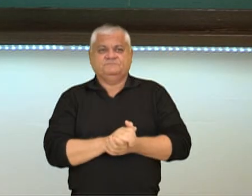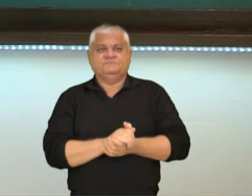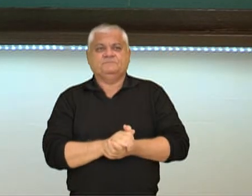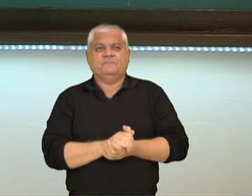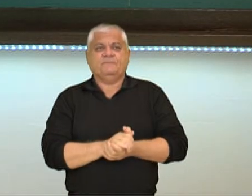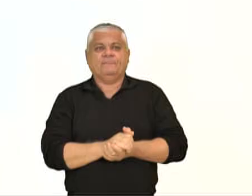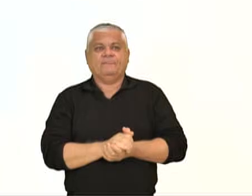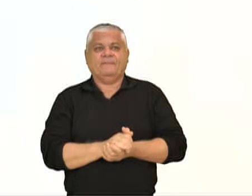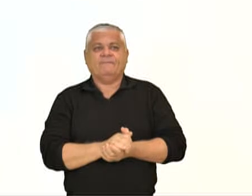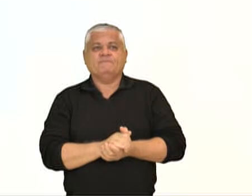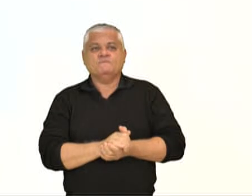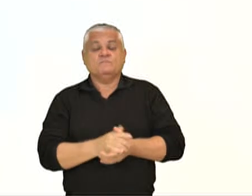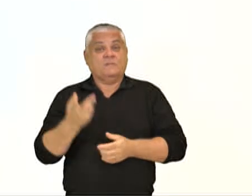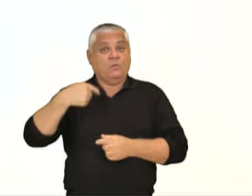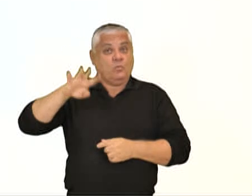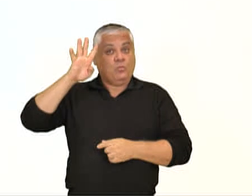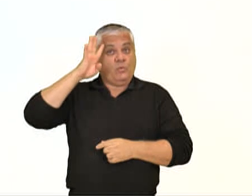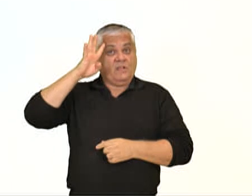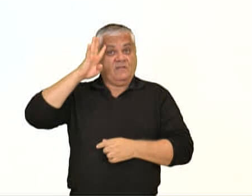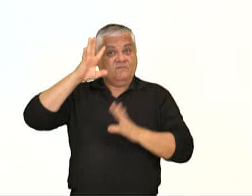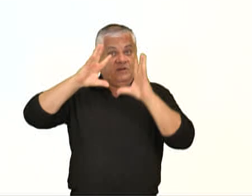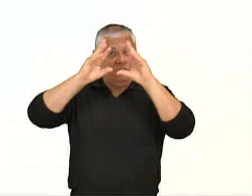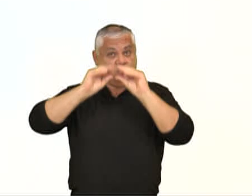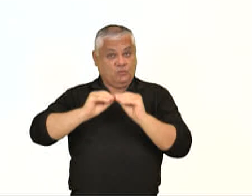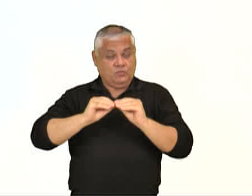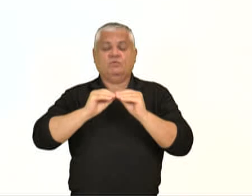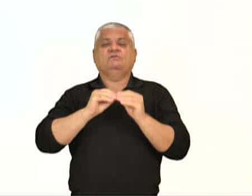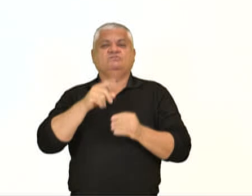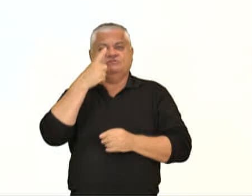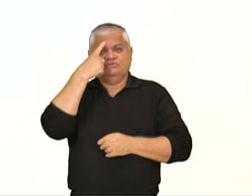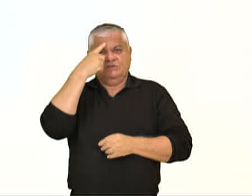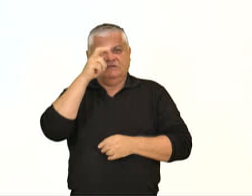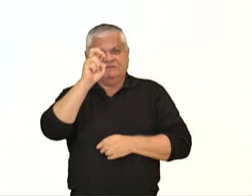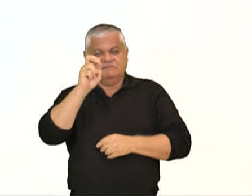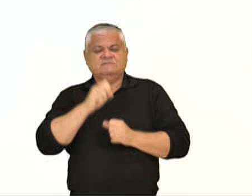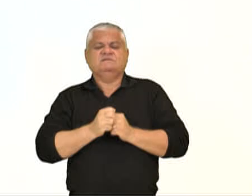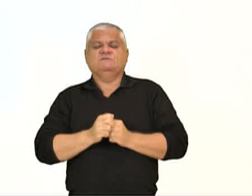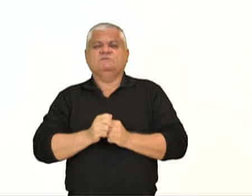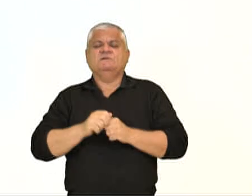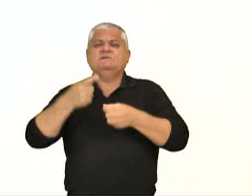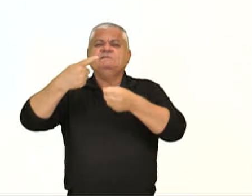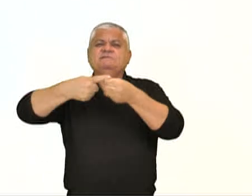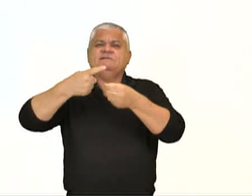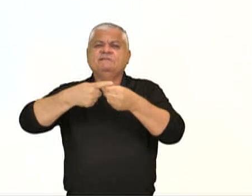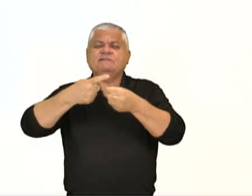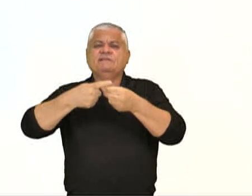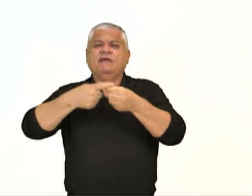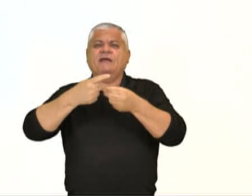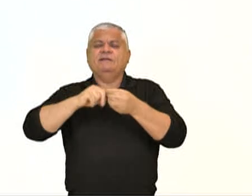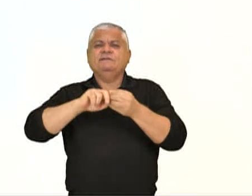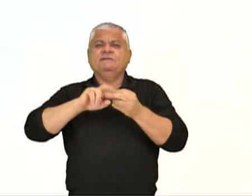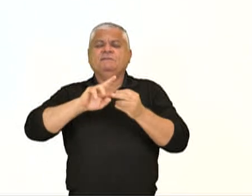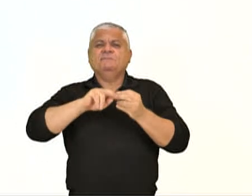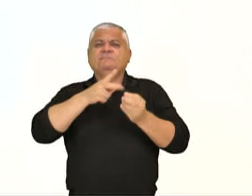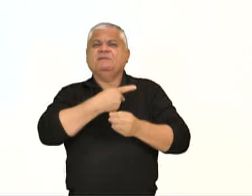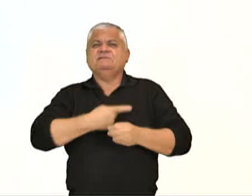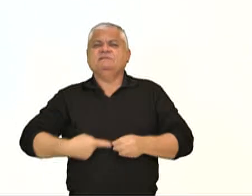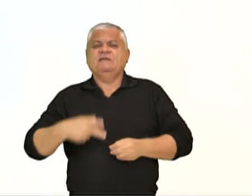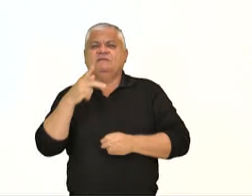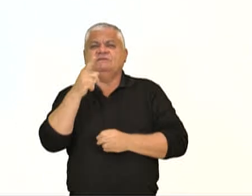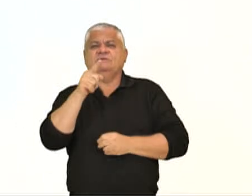lá. Na noite de quarta-feira, 5, em Presidente Prudente, no interior de São Paulo, um cavalo